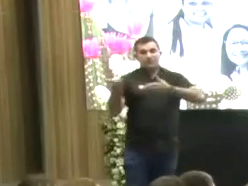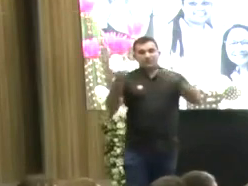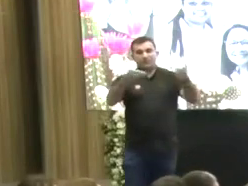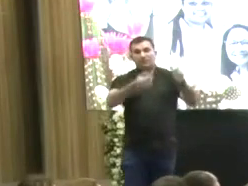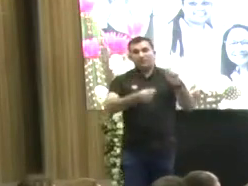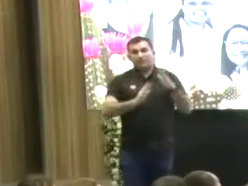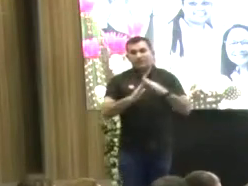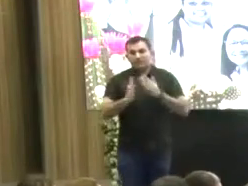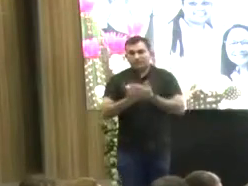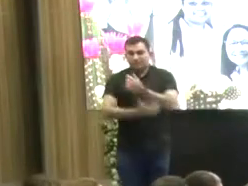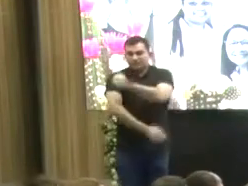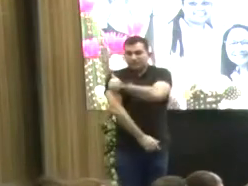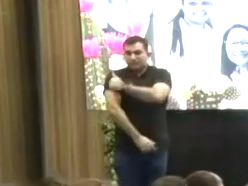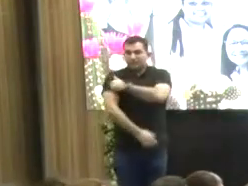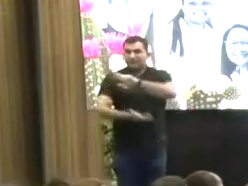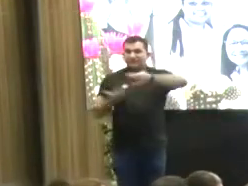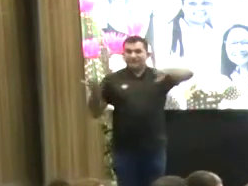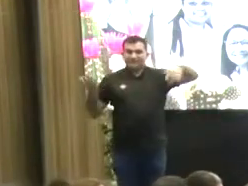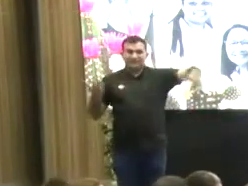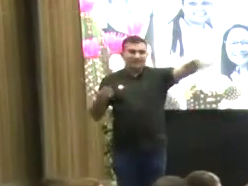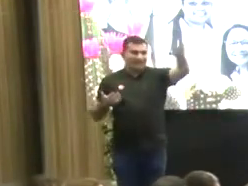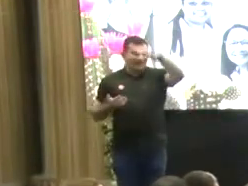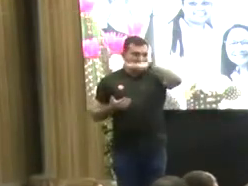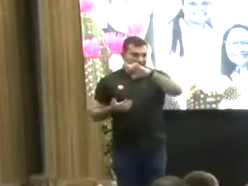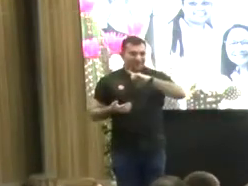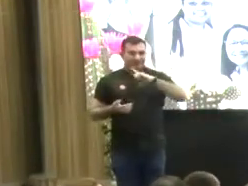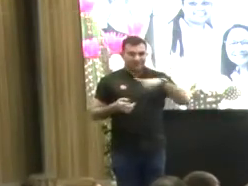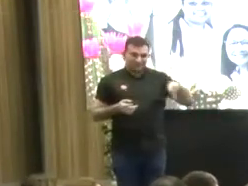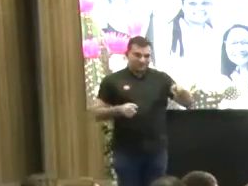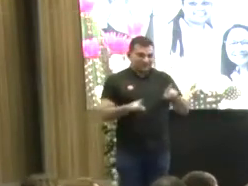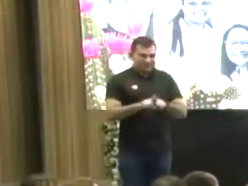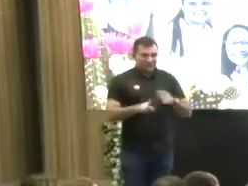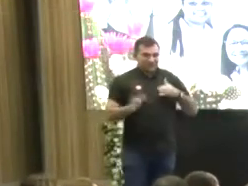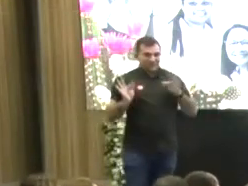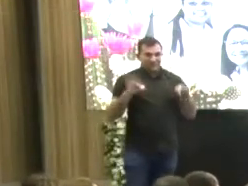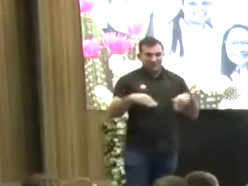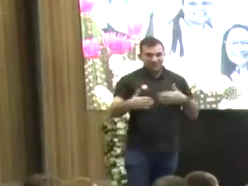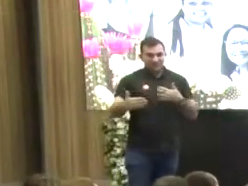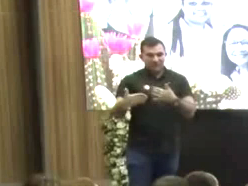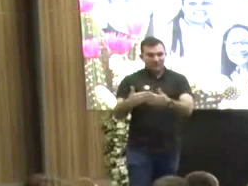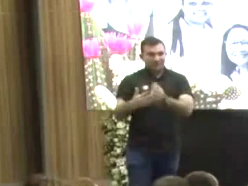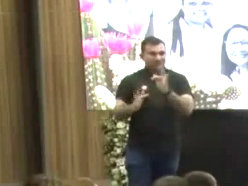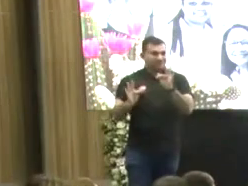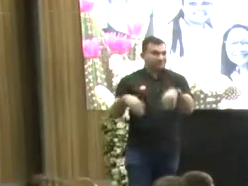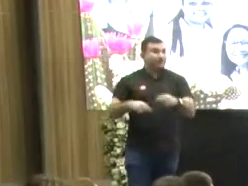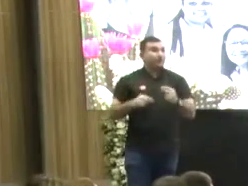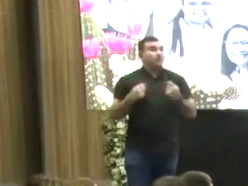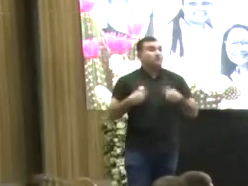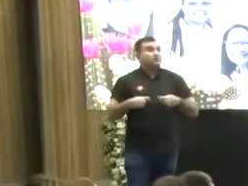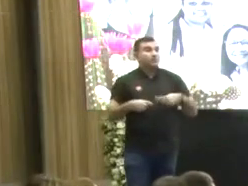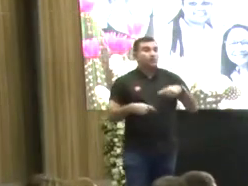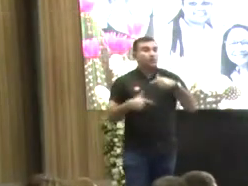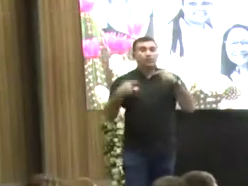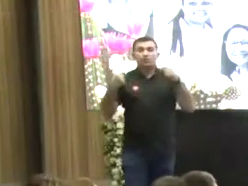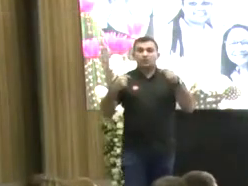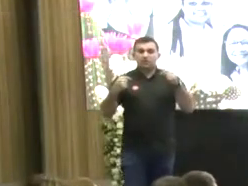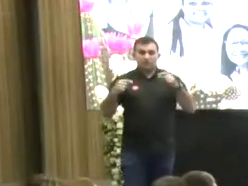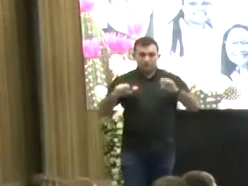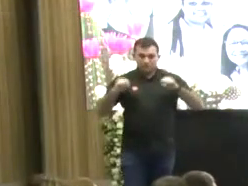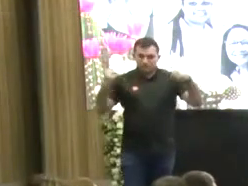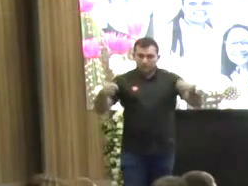aos professores, para terminar essa fala minha, que é: nós precisamos fazer escola mais e